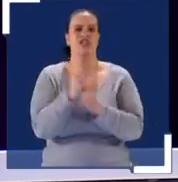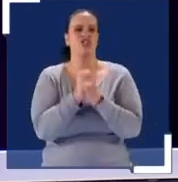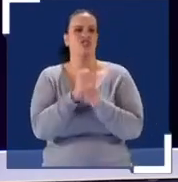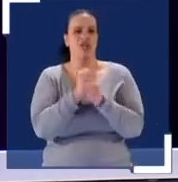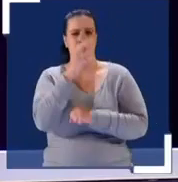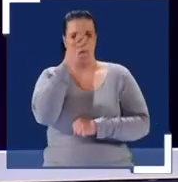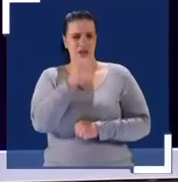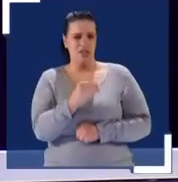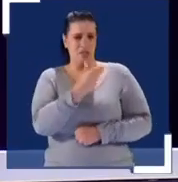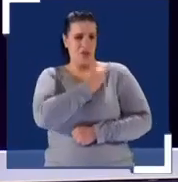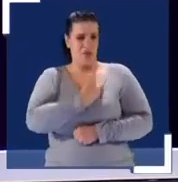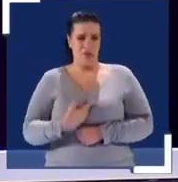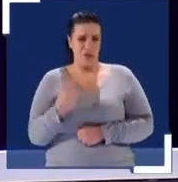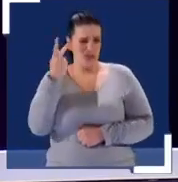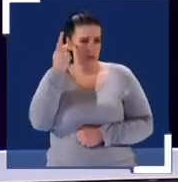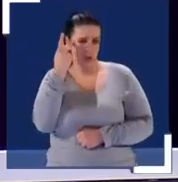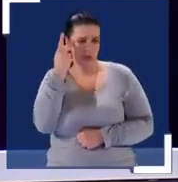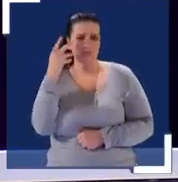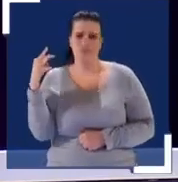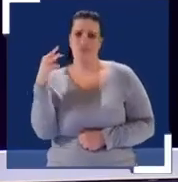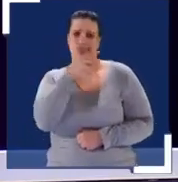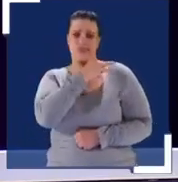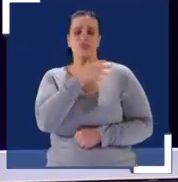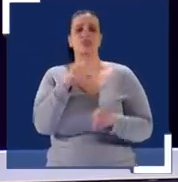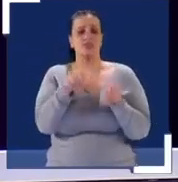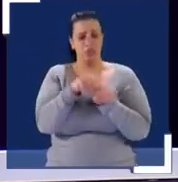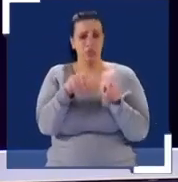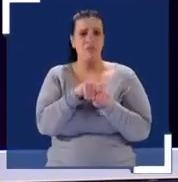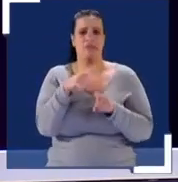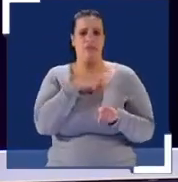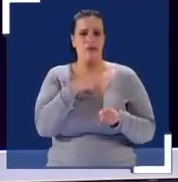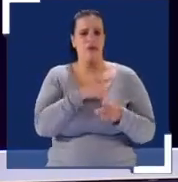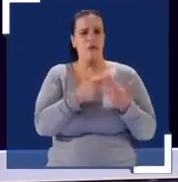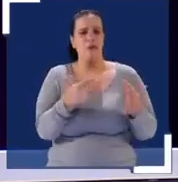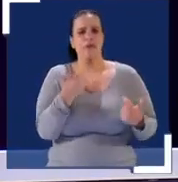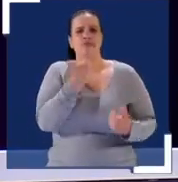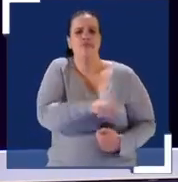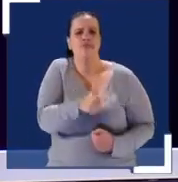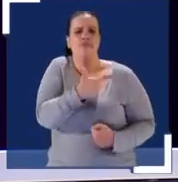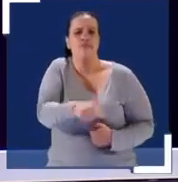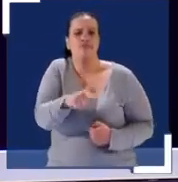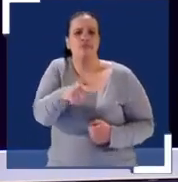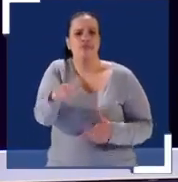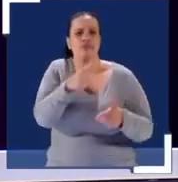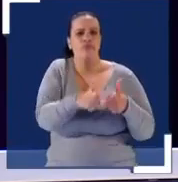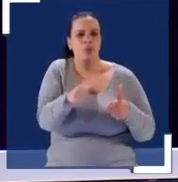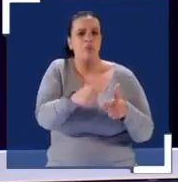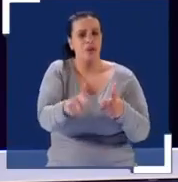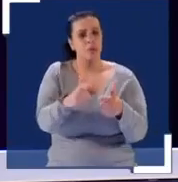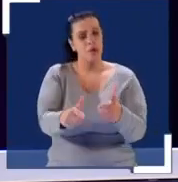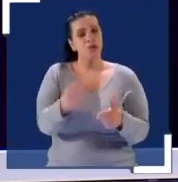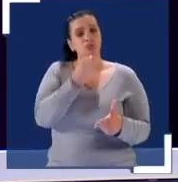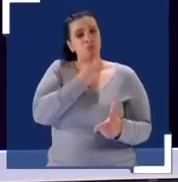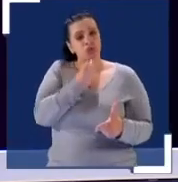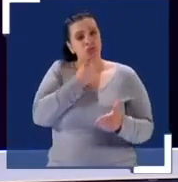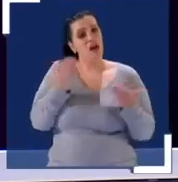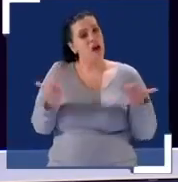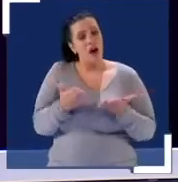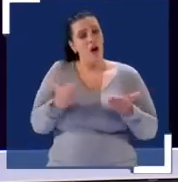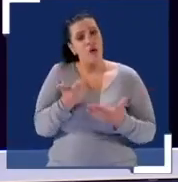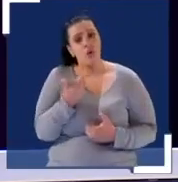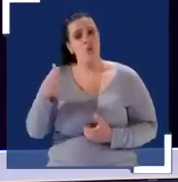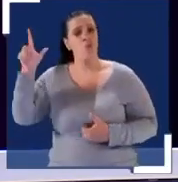PSDB aqui no governo, que é evidente que também criaram alguns vícios, algumas coisas que seria muito bom que nós tivéssemos uma